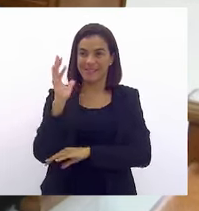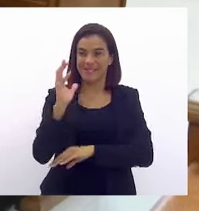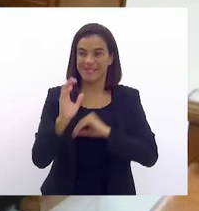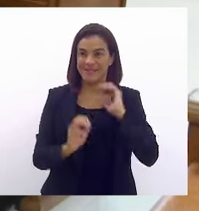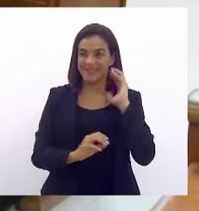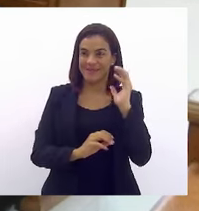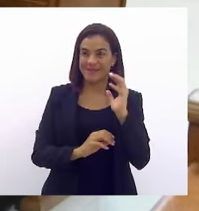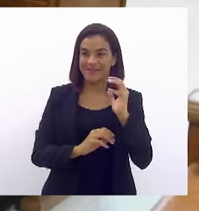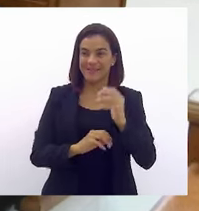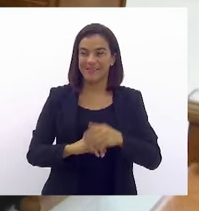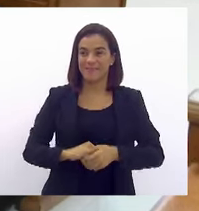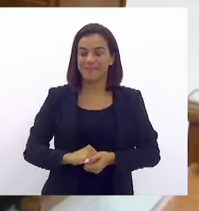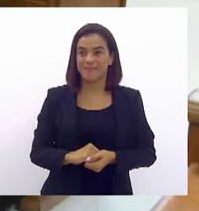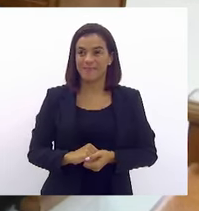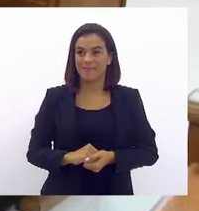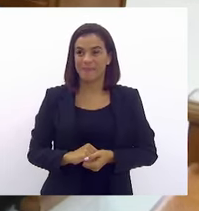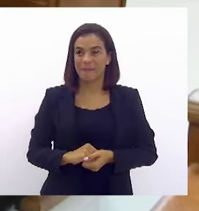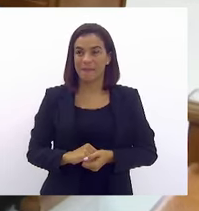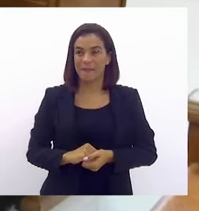gentileza.